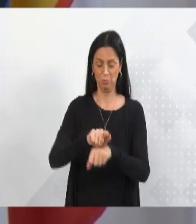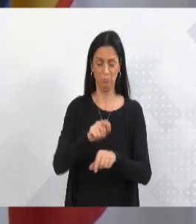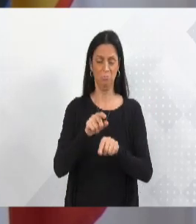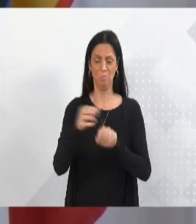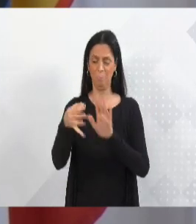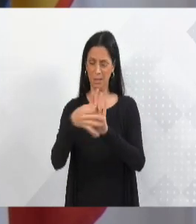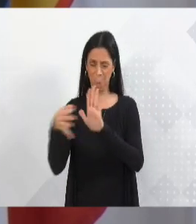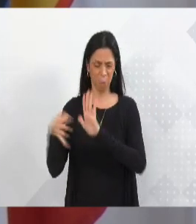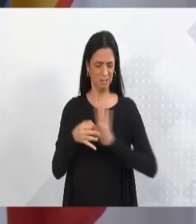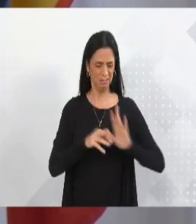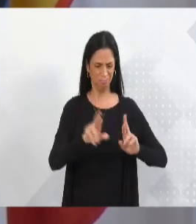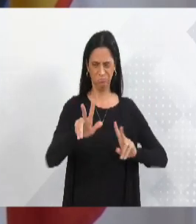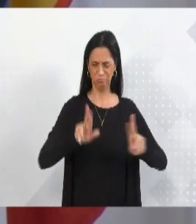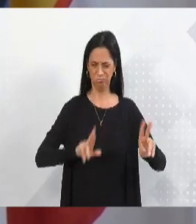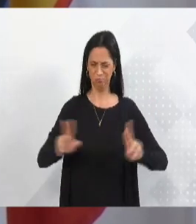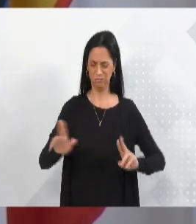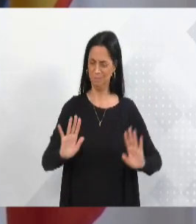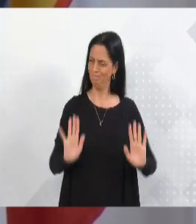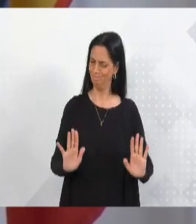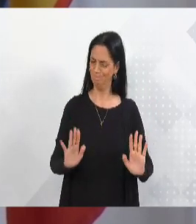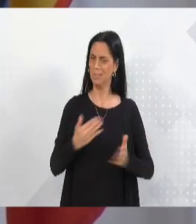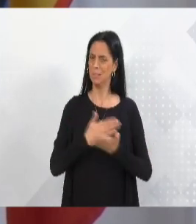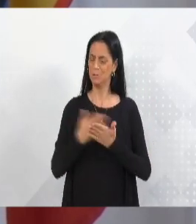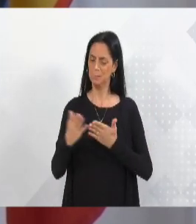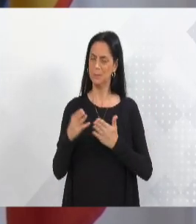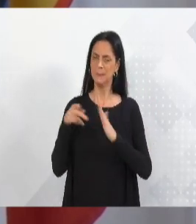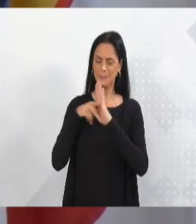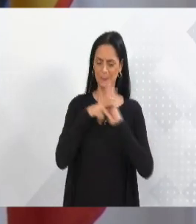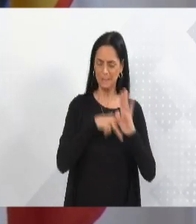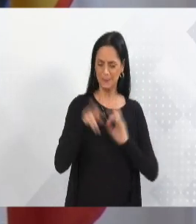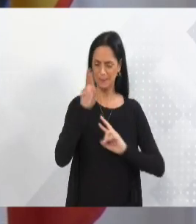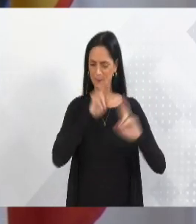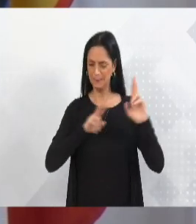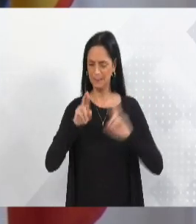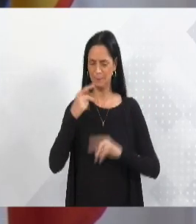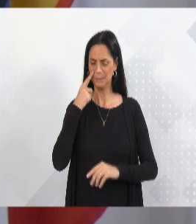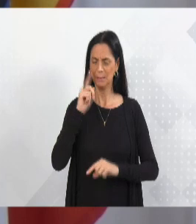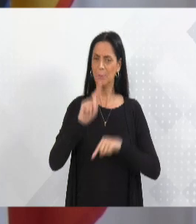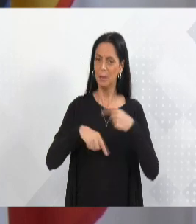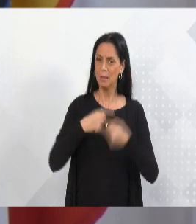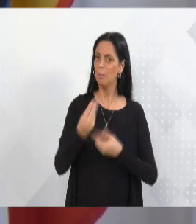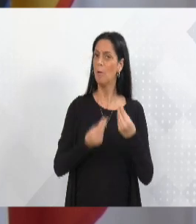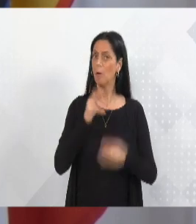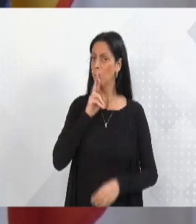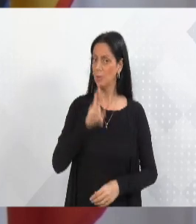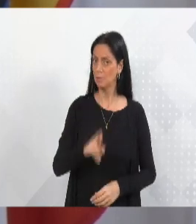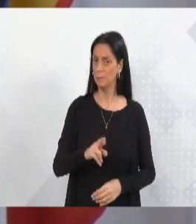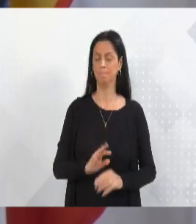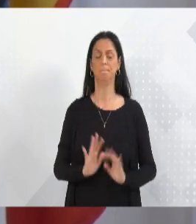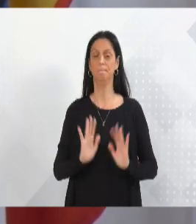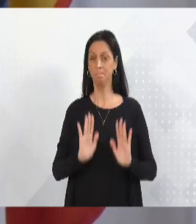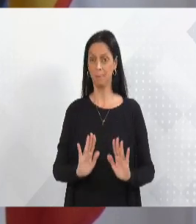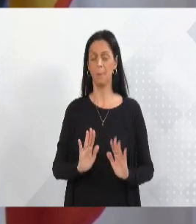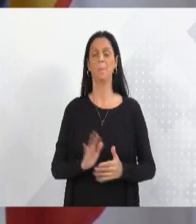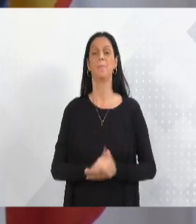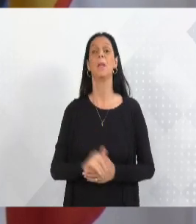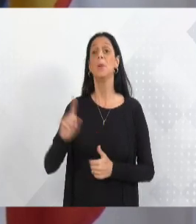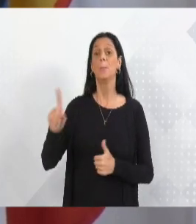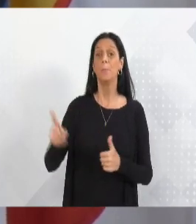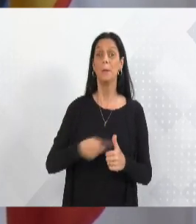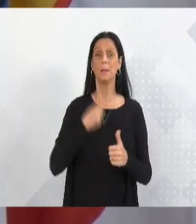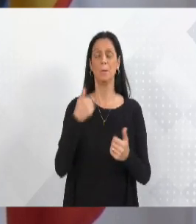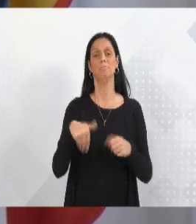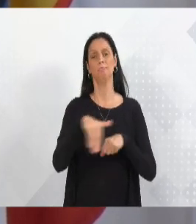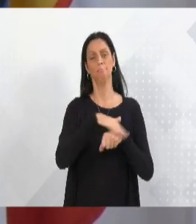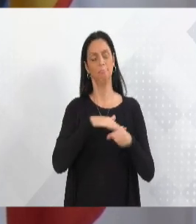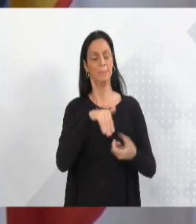outra, e eu comecei a apurar os fatos para poder dar o retorno. E fui, primeiro na Secretaria de Obras,